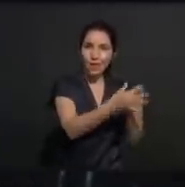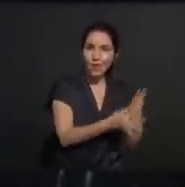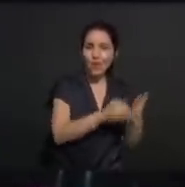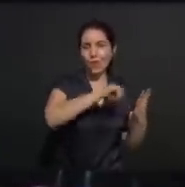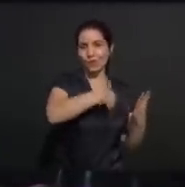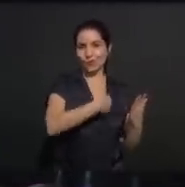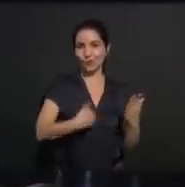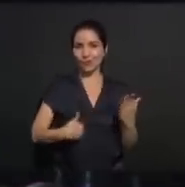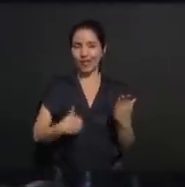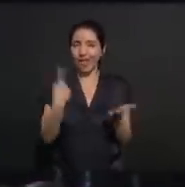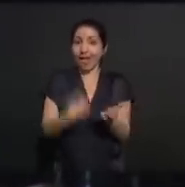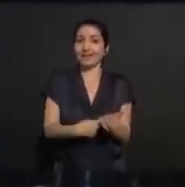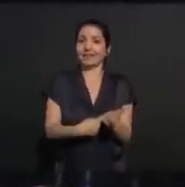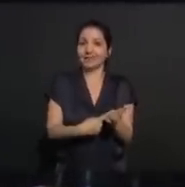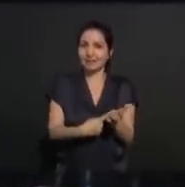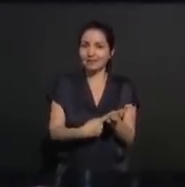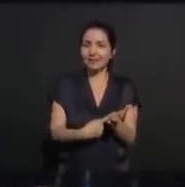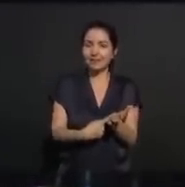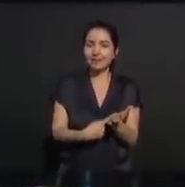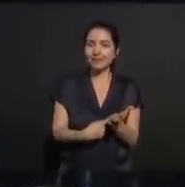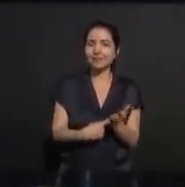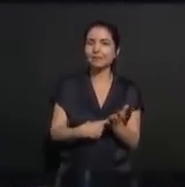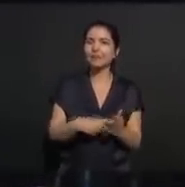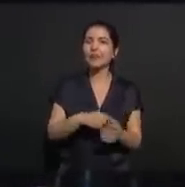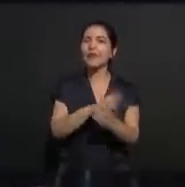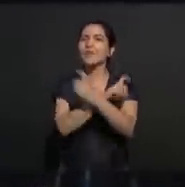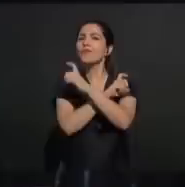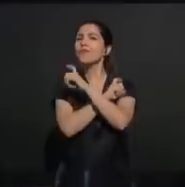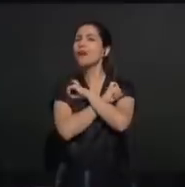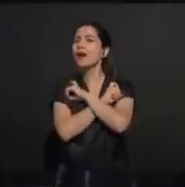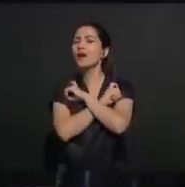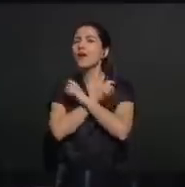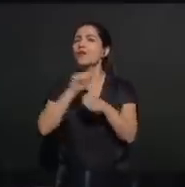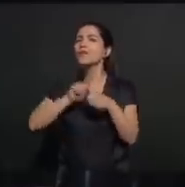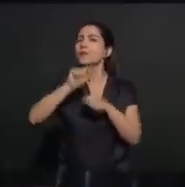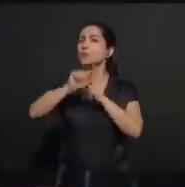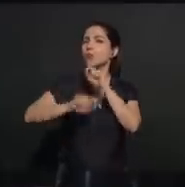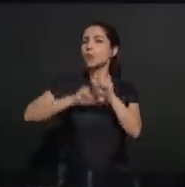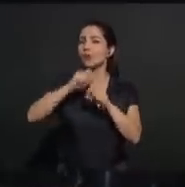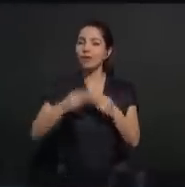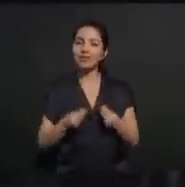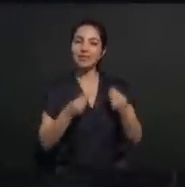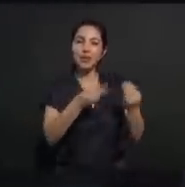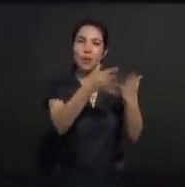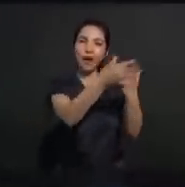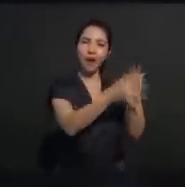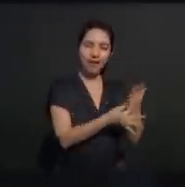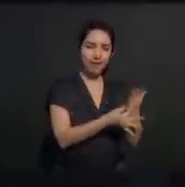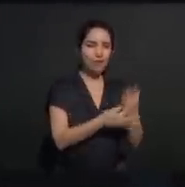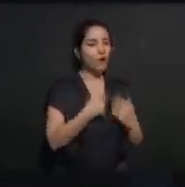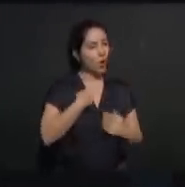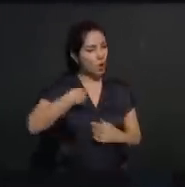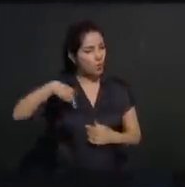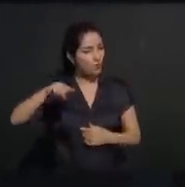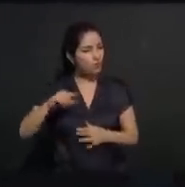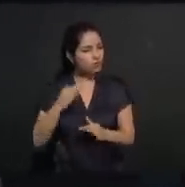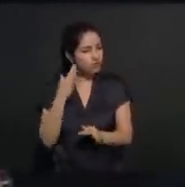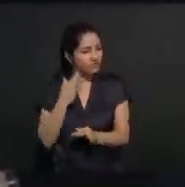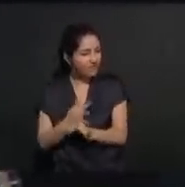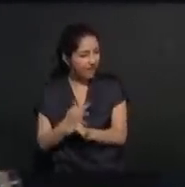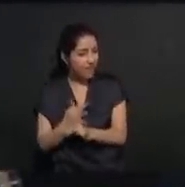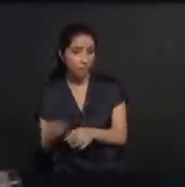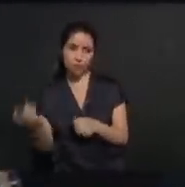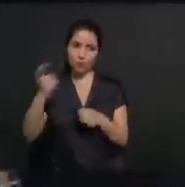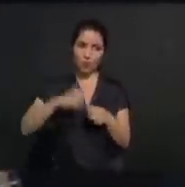ser selada. Você sabe o que o faraó fez no dia que entregou o anel sinete para José? Ele estava dizendo o seguinte: eu vou sair de férias, eu vou voltar